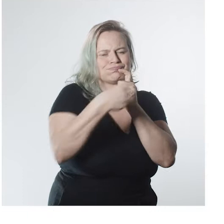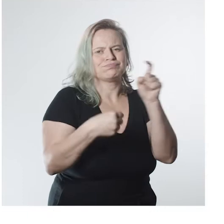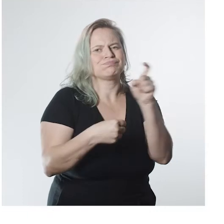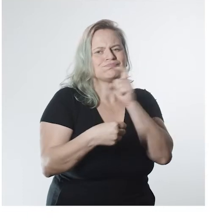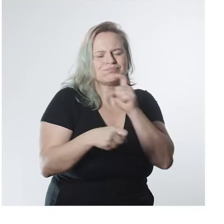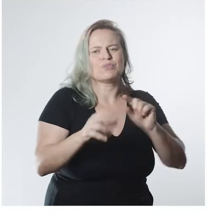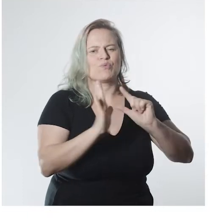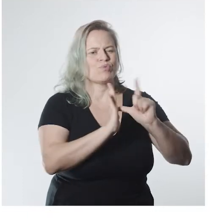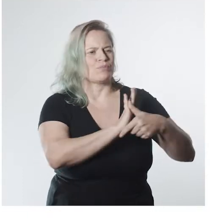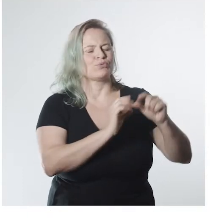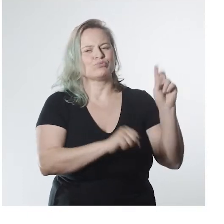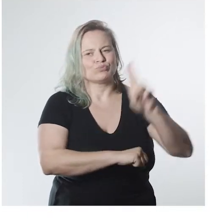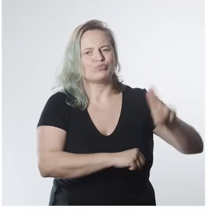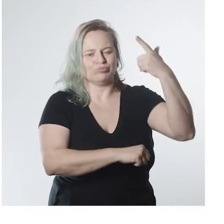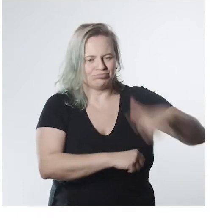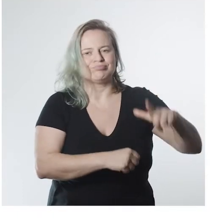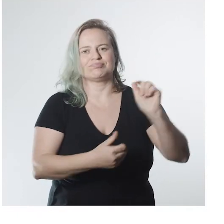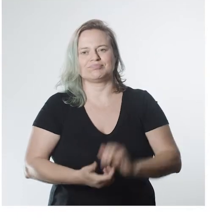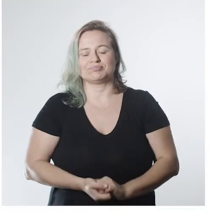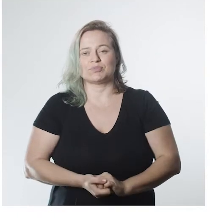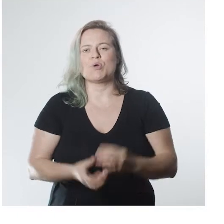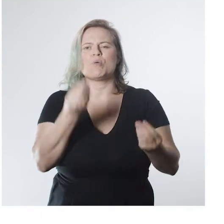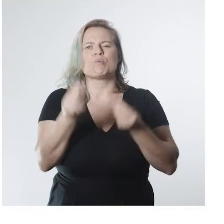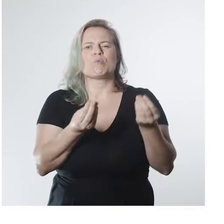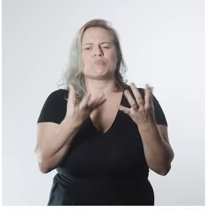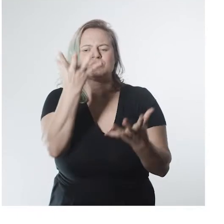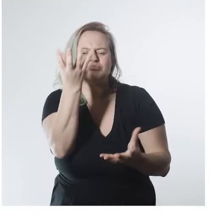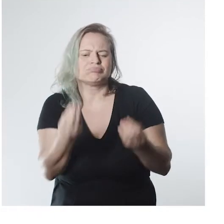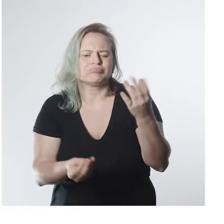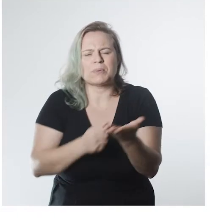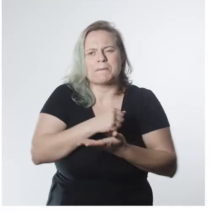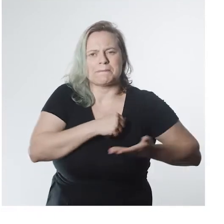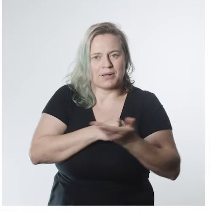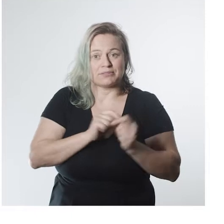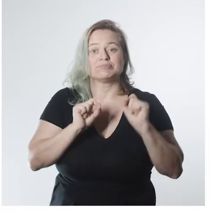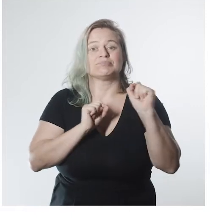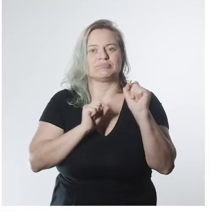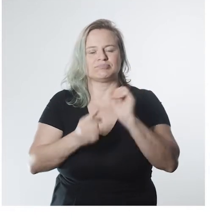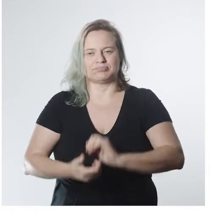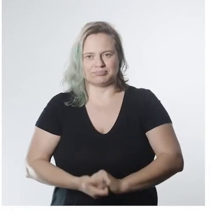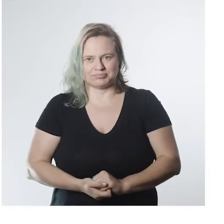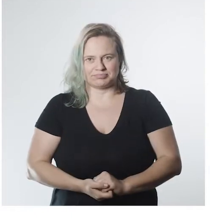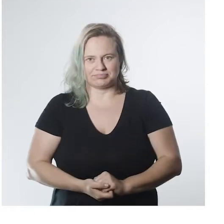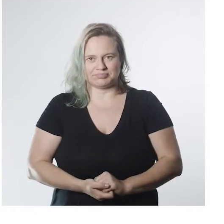usar depois. Para o preparo do caldo base, nós vamos precisar dos seguintes ingredientes.